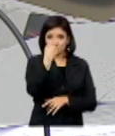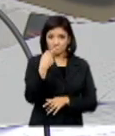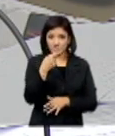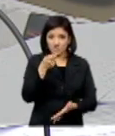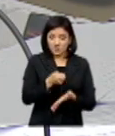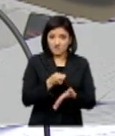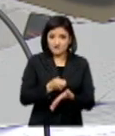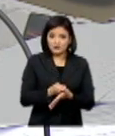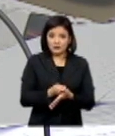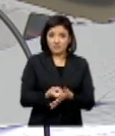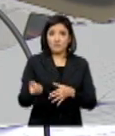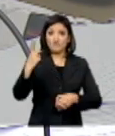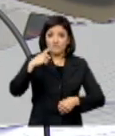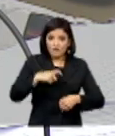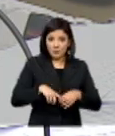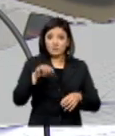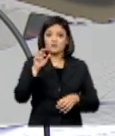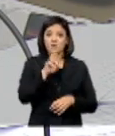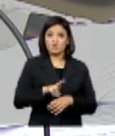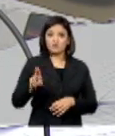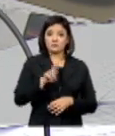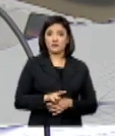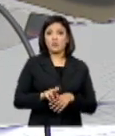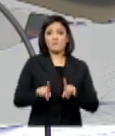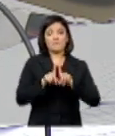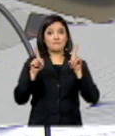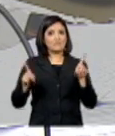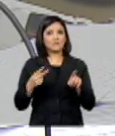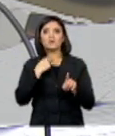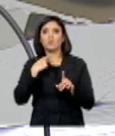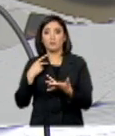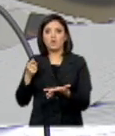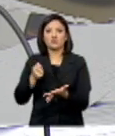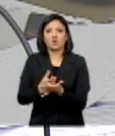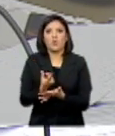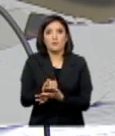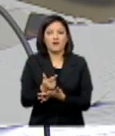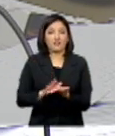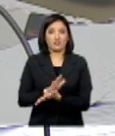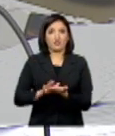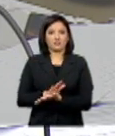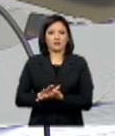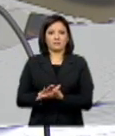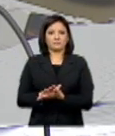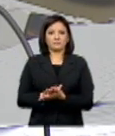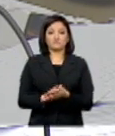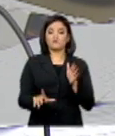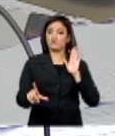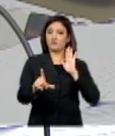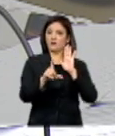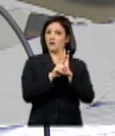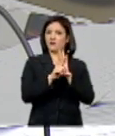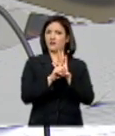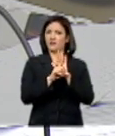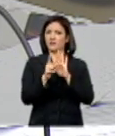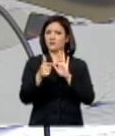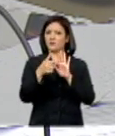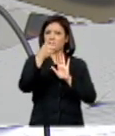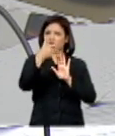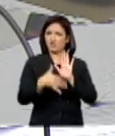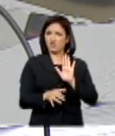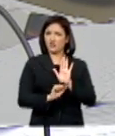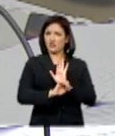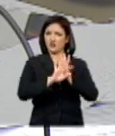sem qualquer ônus o texto da lei inclusive aqui o texto da lei não diz é que deve ser